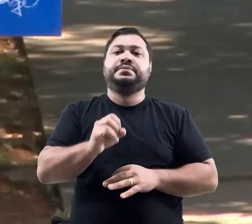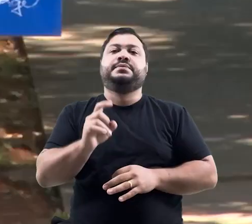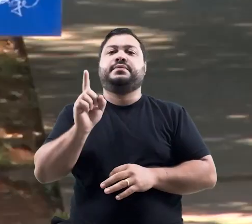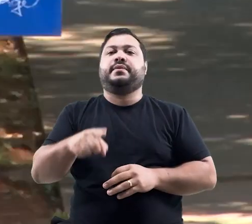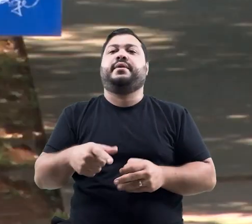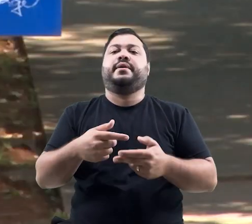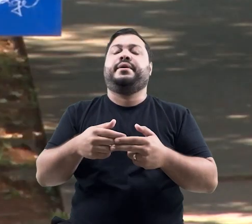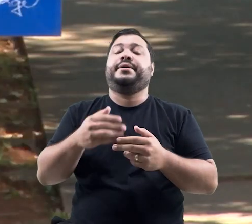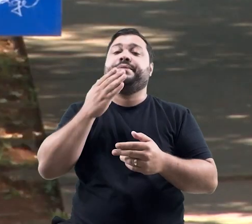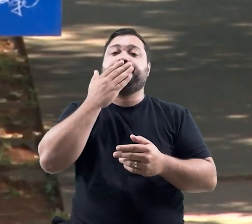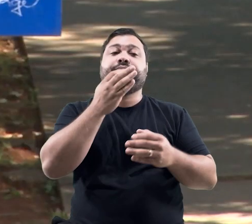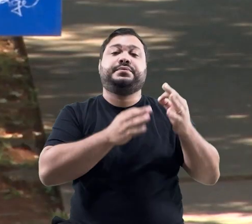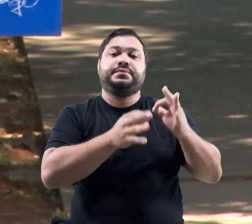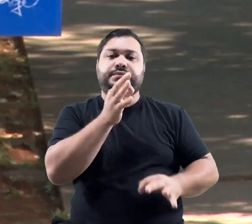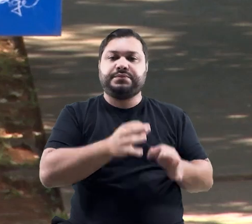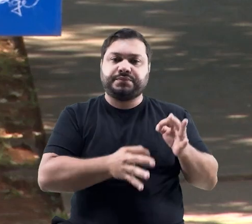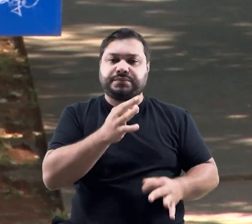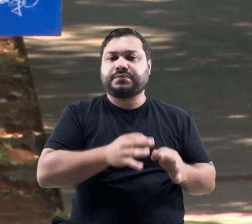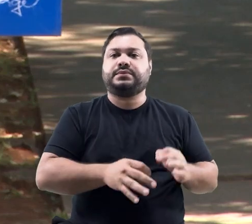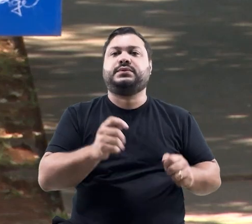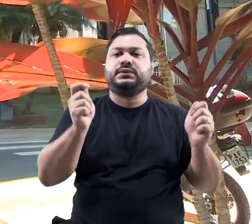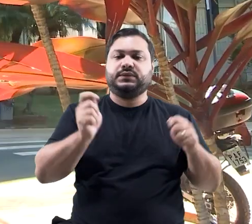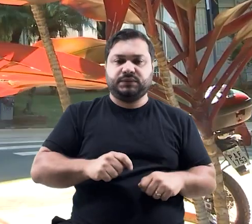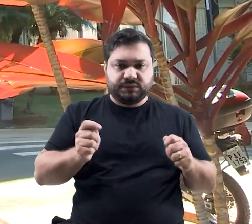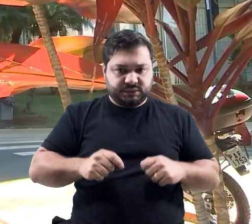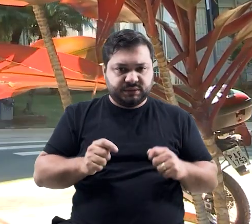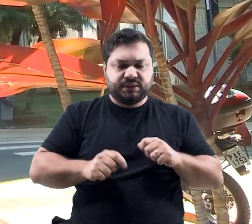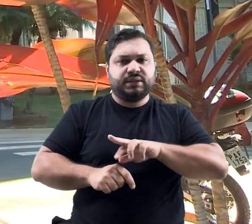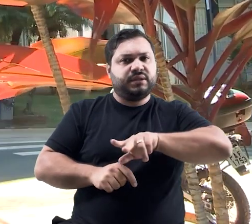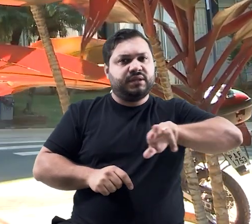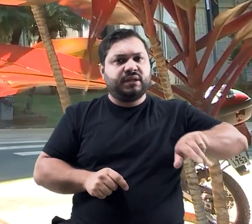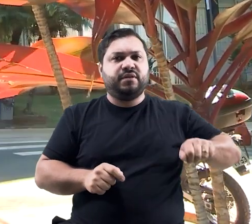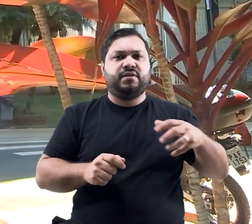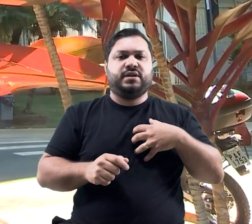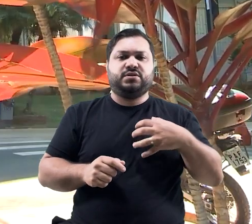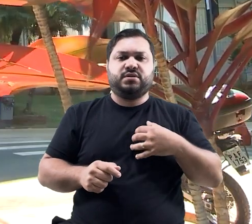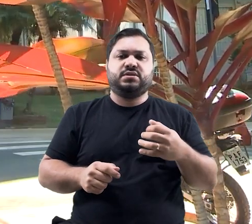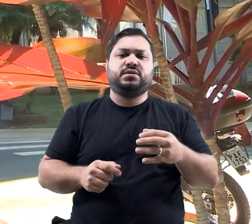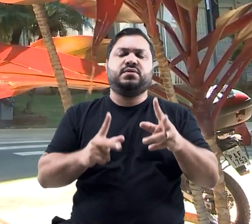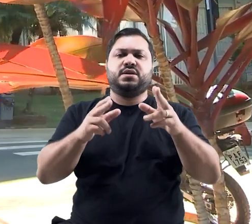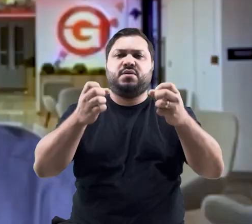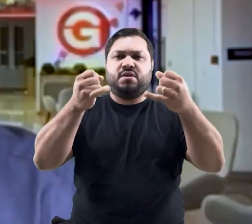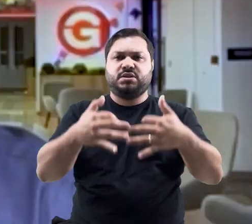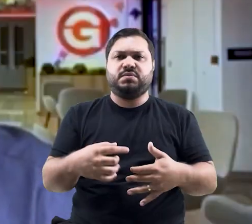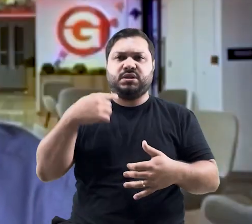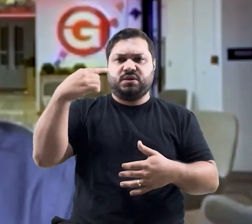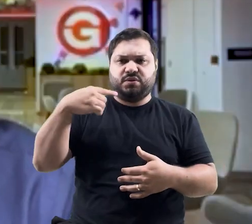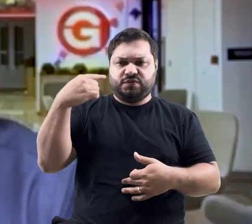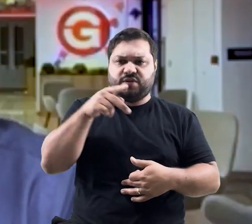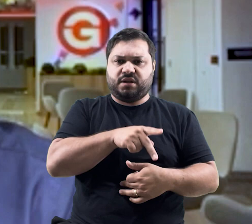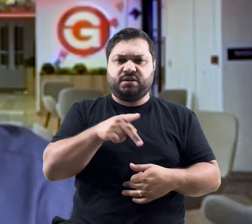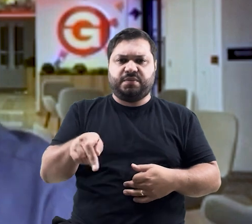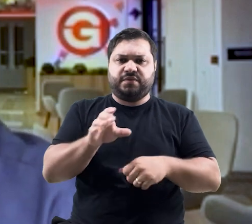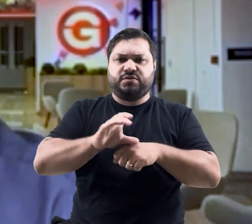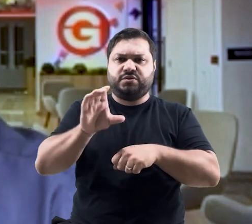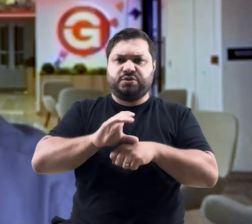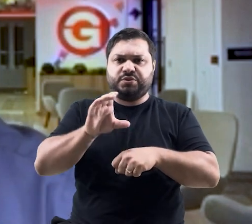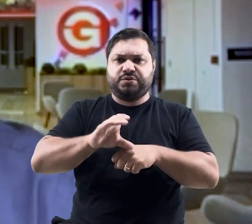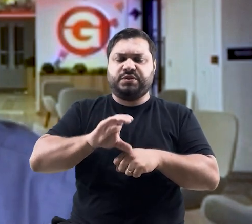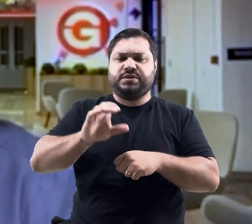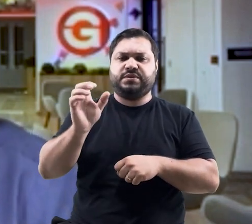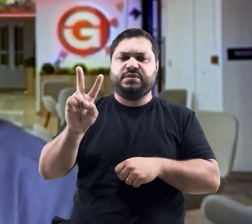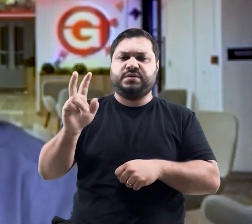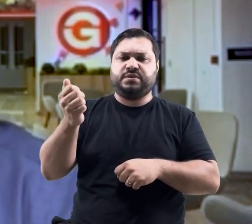judicial. Quando se trata de recorrer ao judiciário, isso é possível em várias hipóteses, como explica o advogado e professor